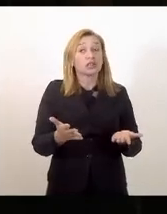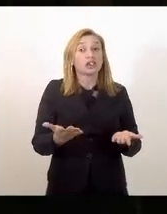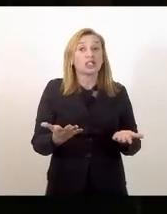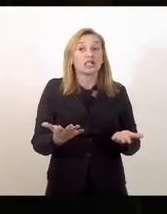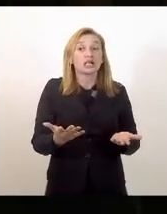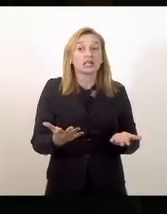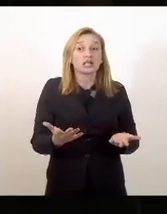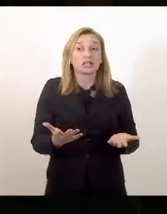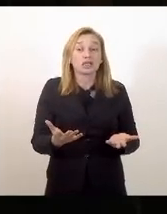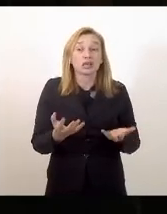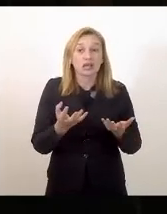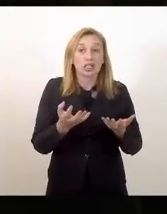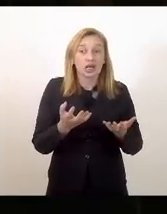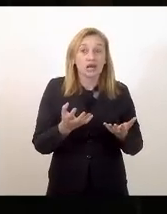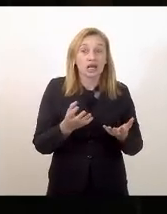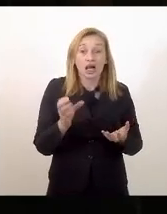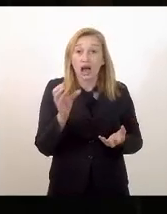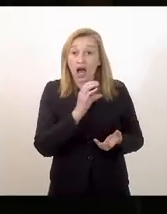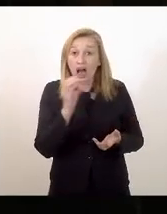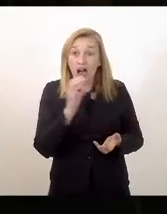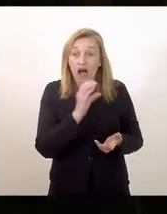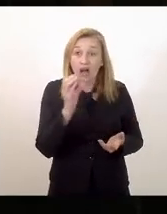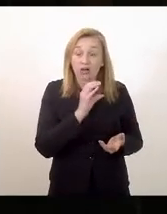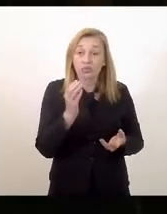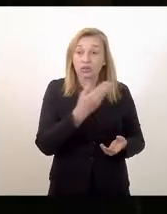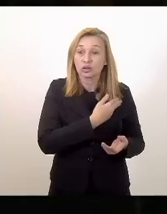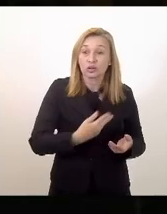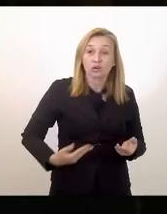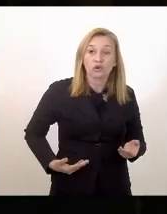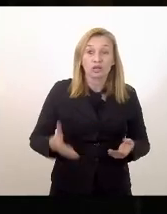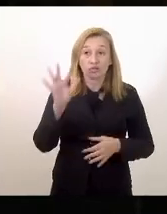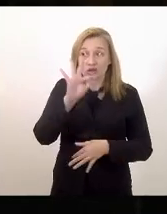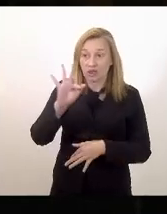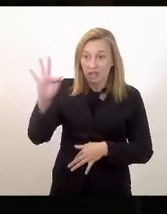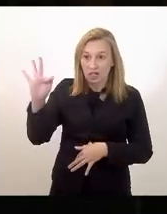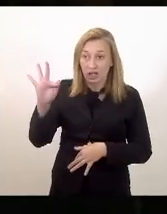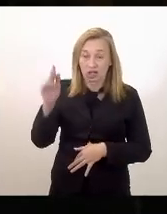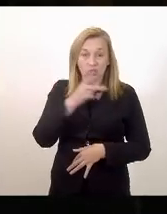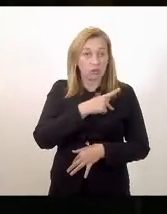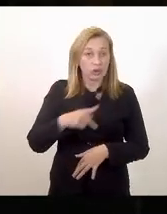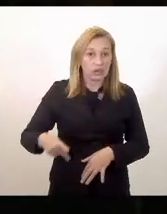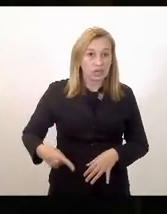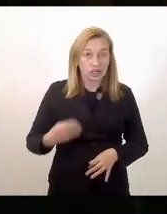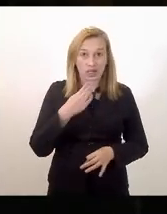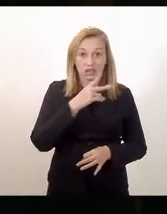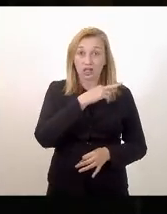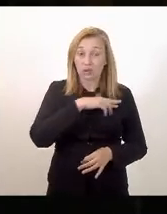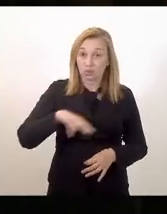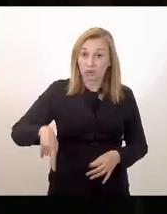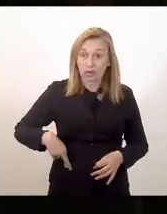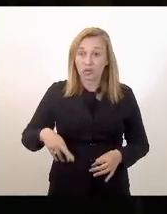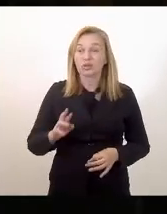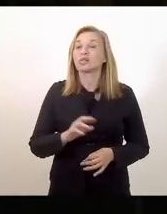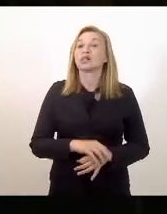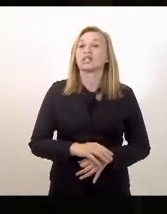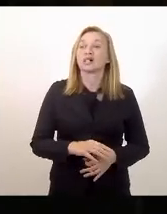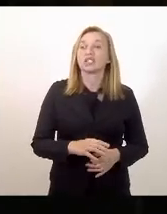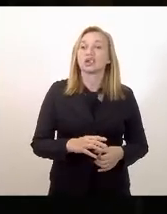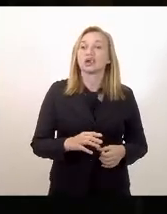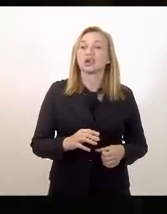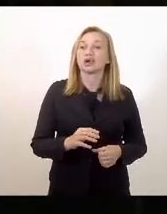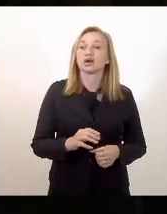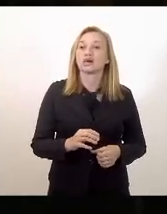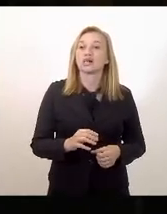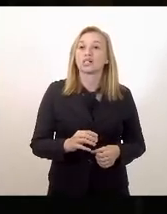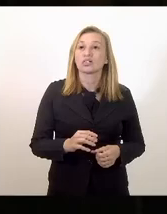tentativa desesperada do governo federal, né, do presidente da República, em trazer